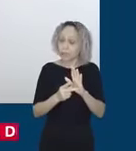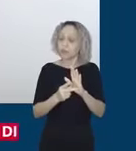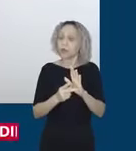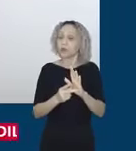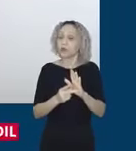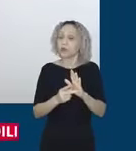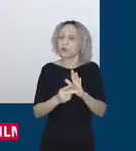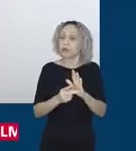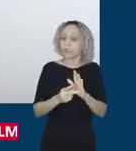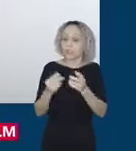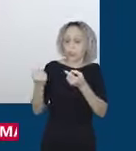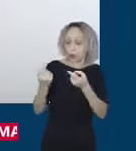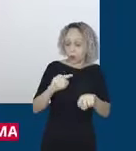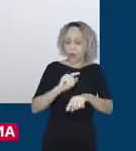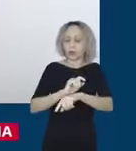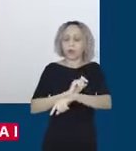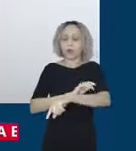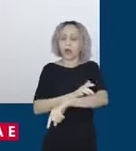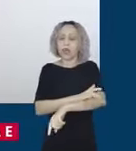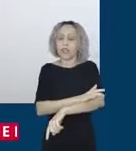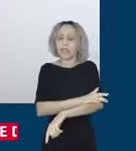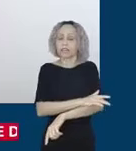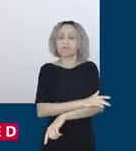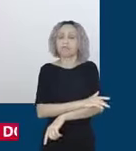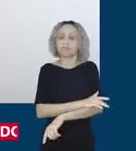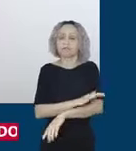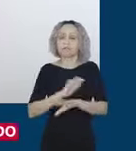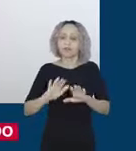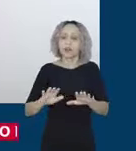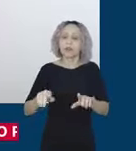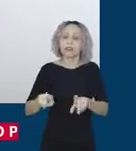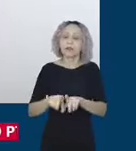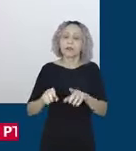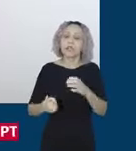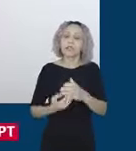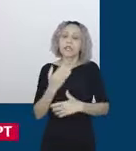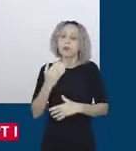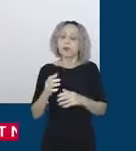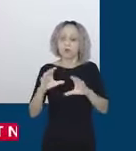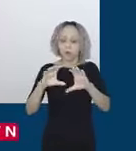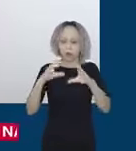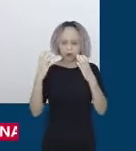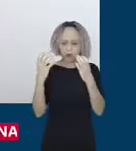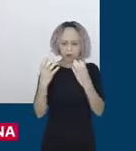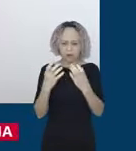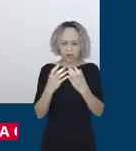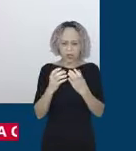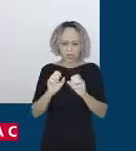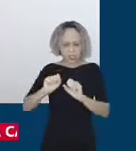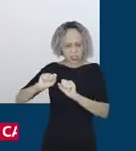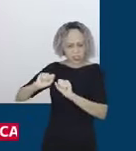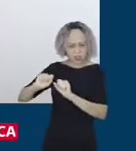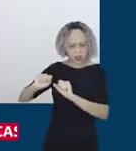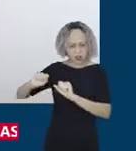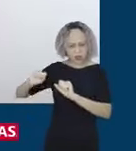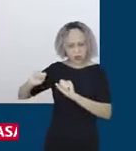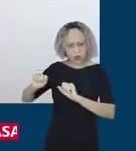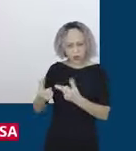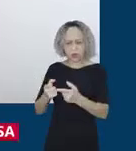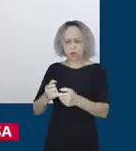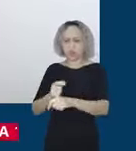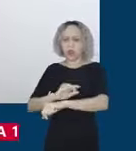para a alegria de todos nós. Nós criamos também a Frente Antirracismo aqui no parlamento.